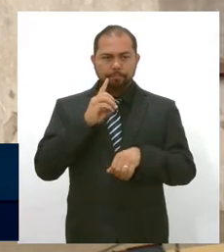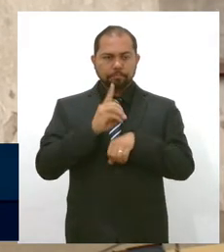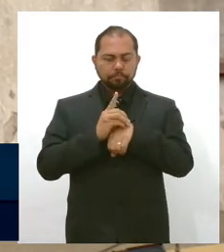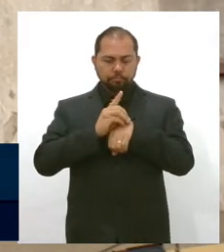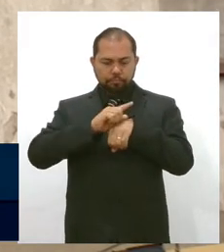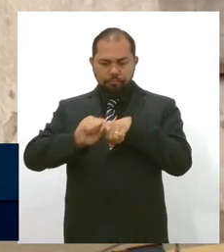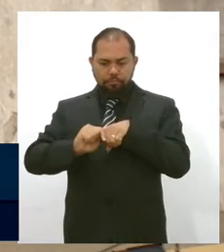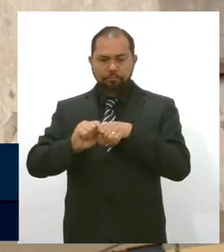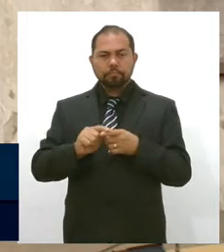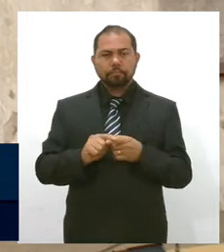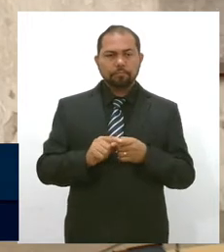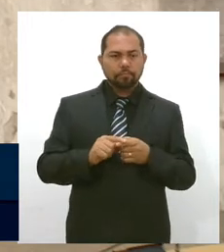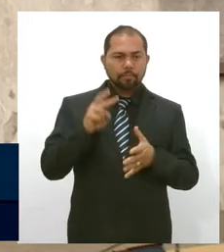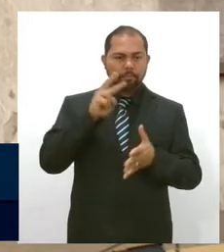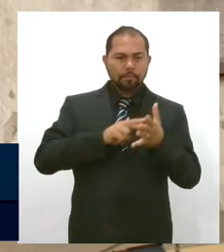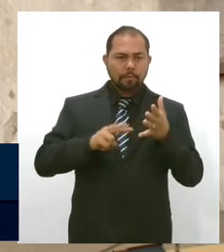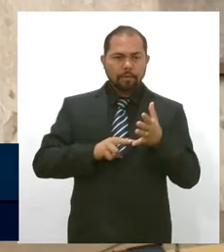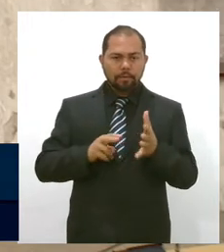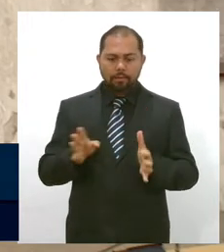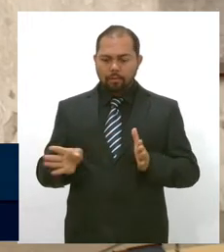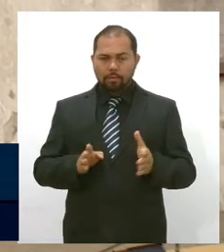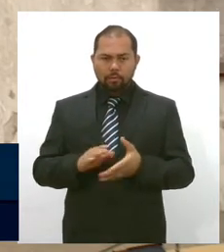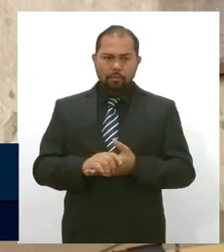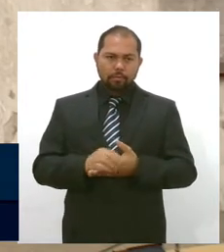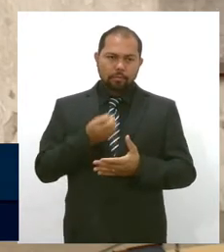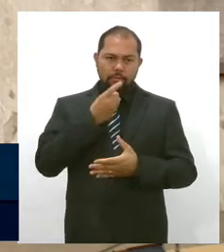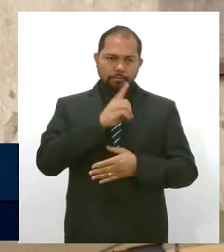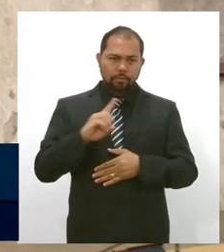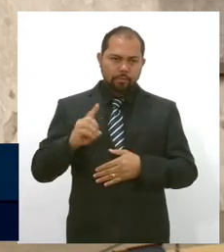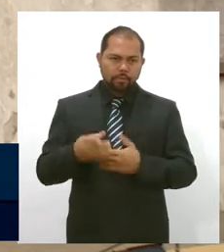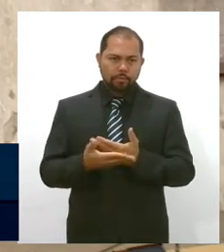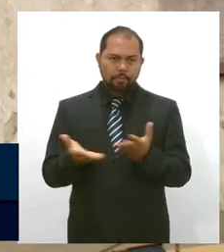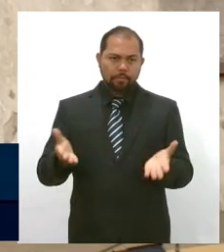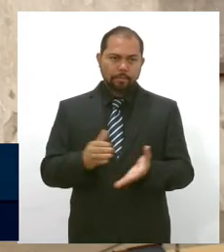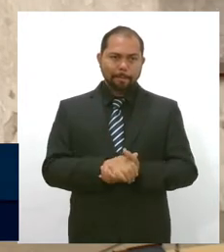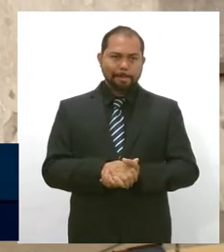expediente. Bom dia, senhor presidente, bom dia a todos. Indicação